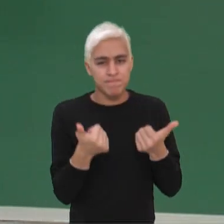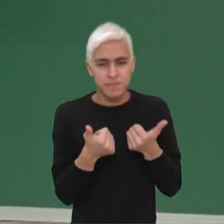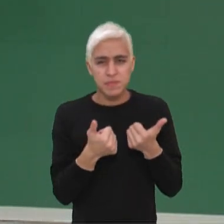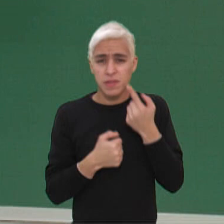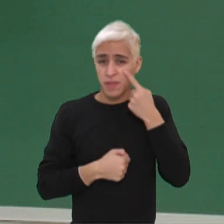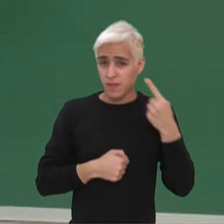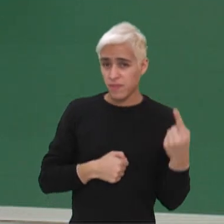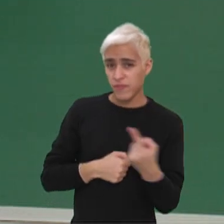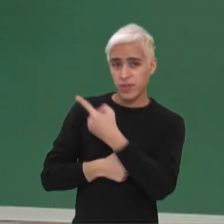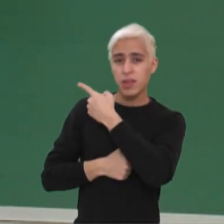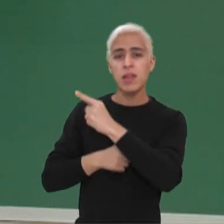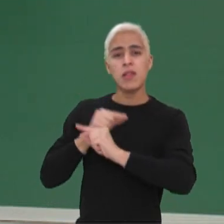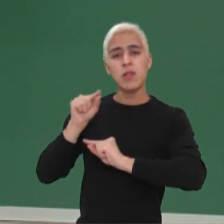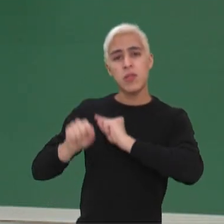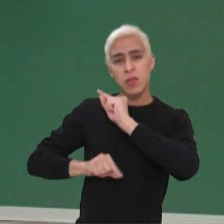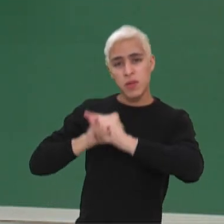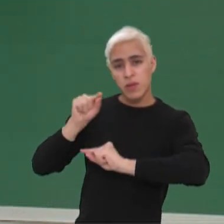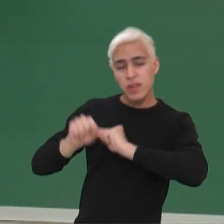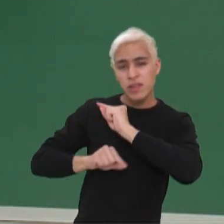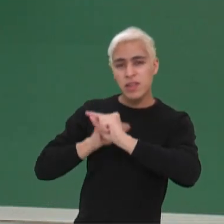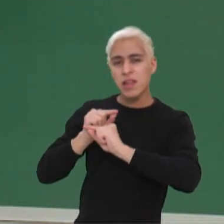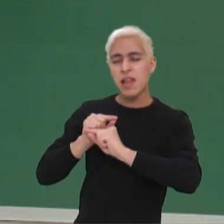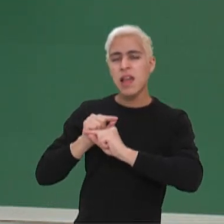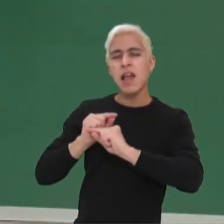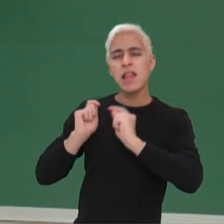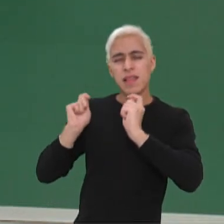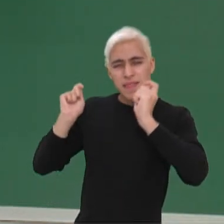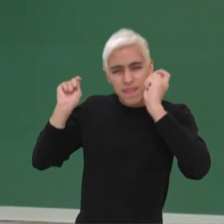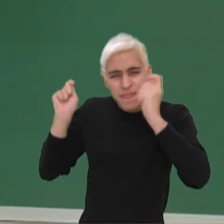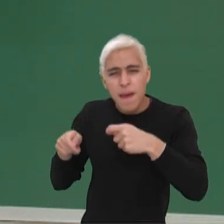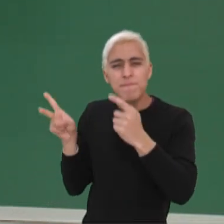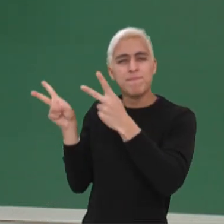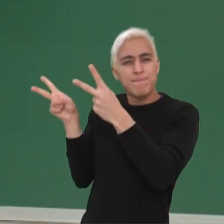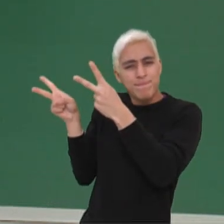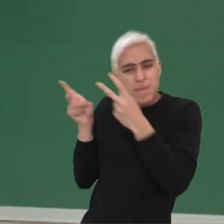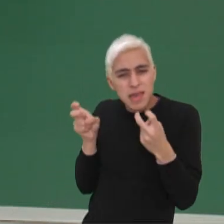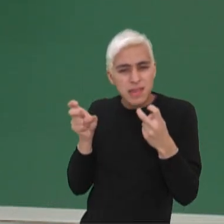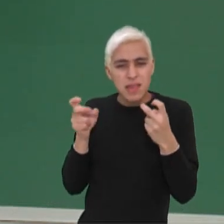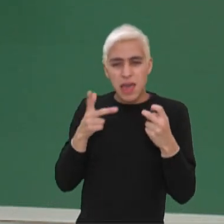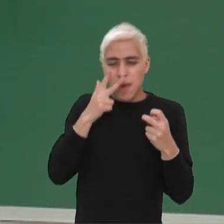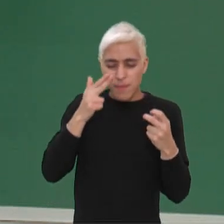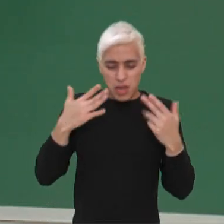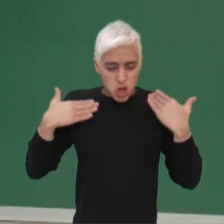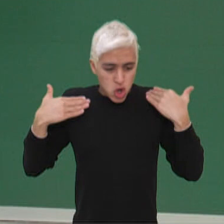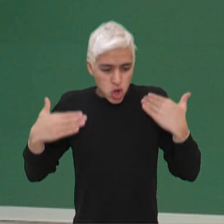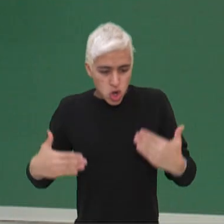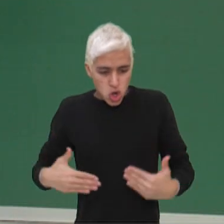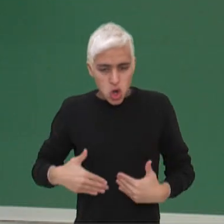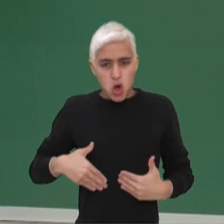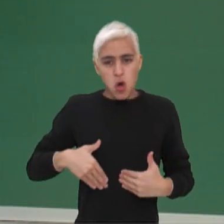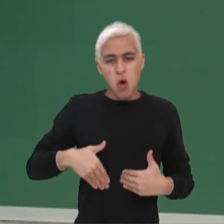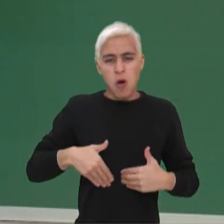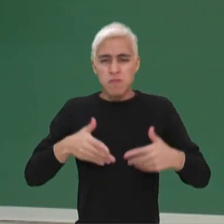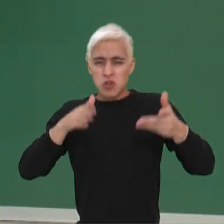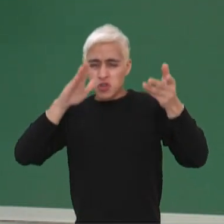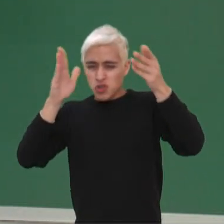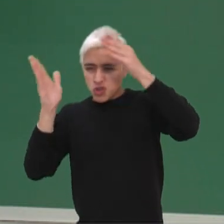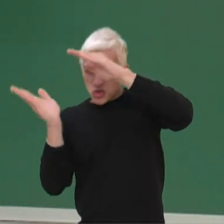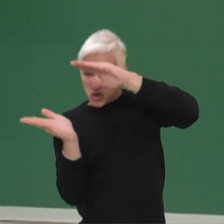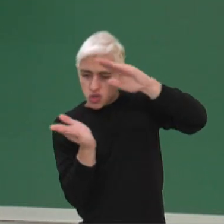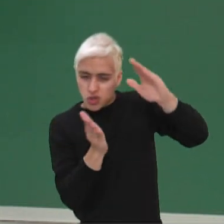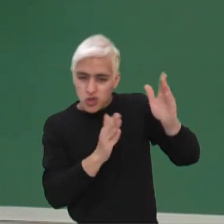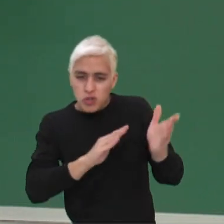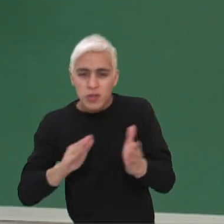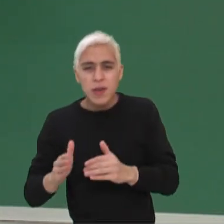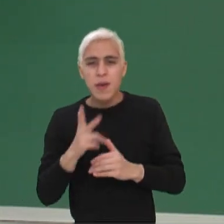olha, através dessa linha vocês podem ver a curva que o corpo faz. Então, de algo estático, eles